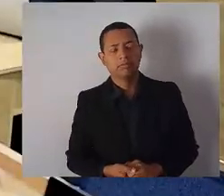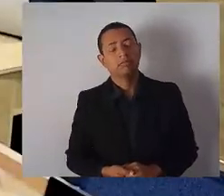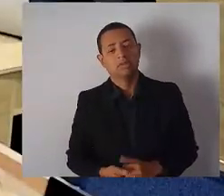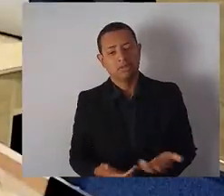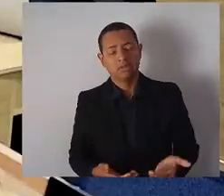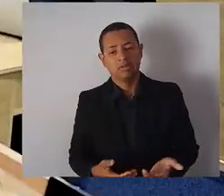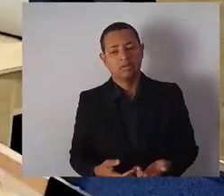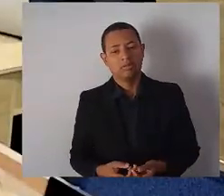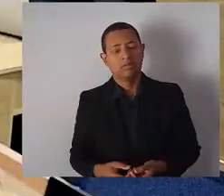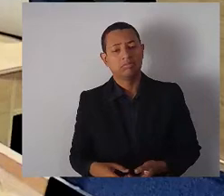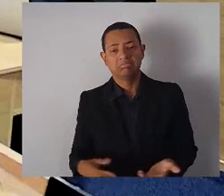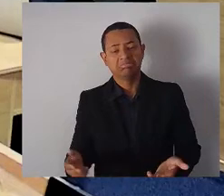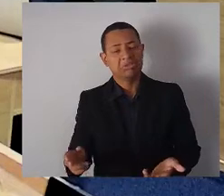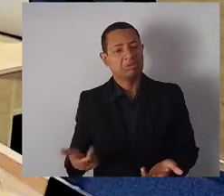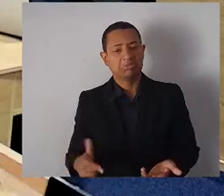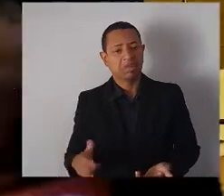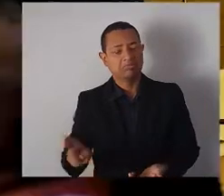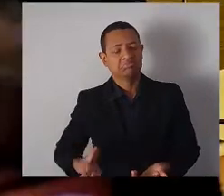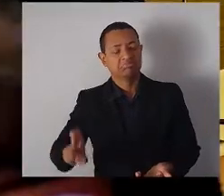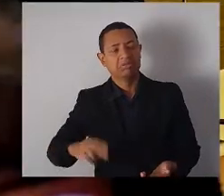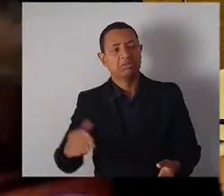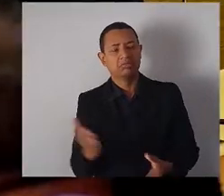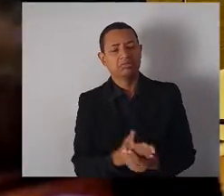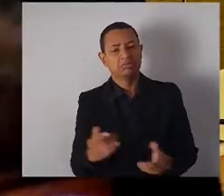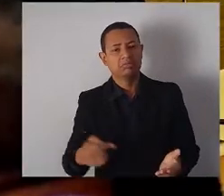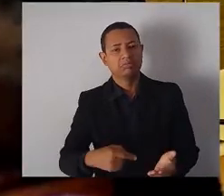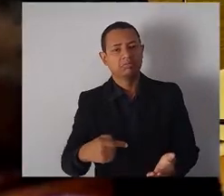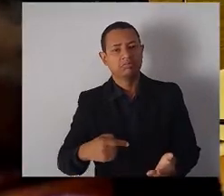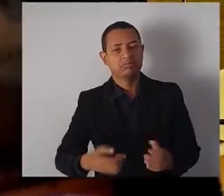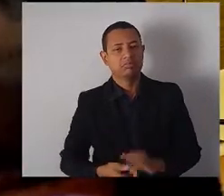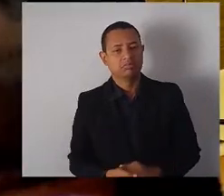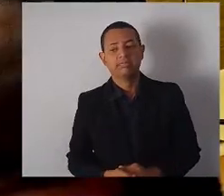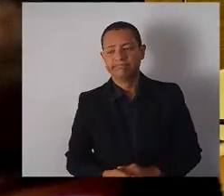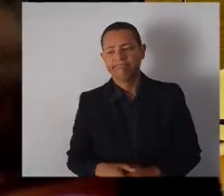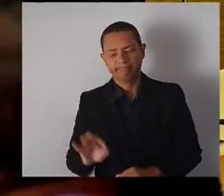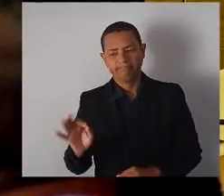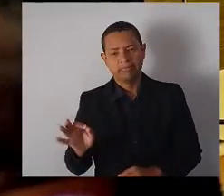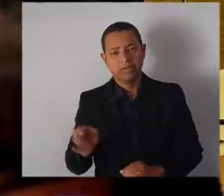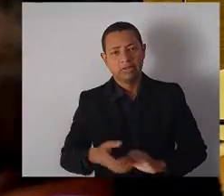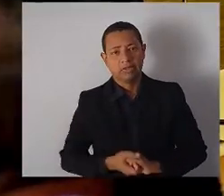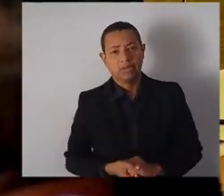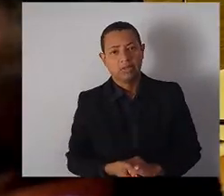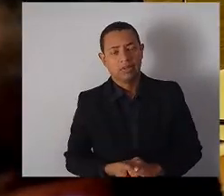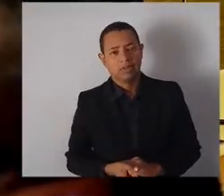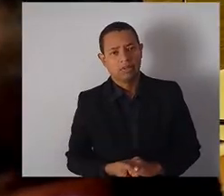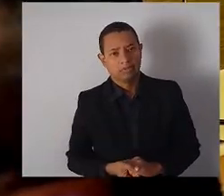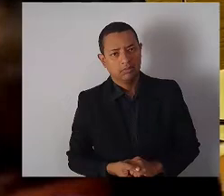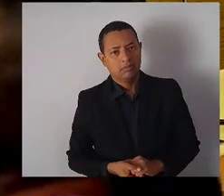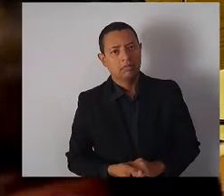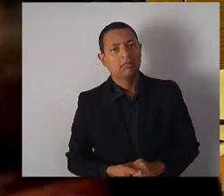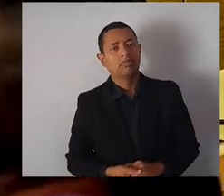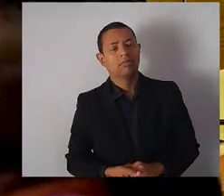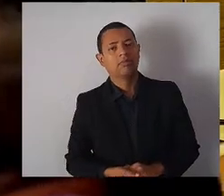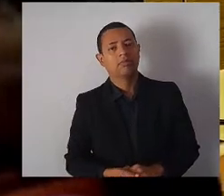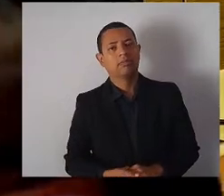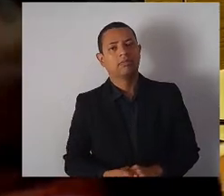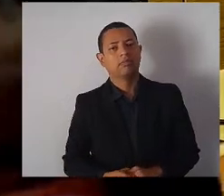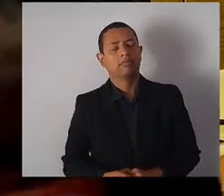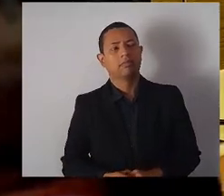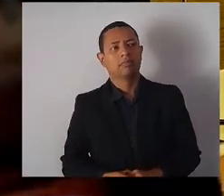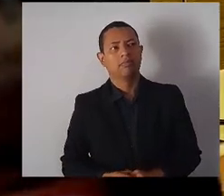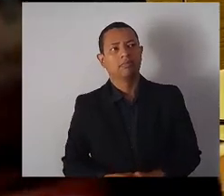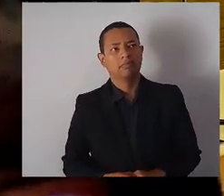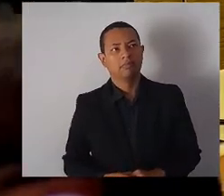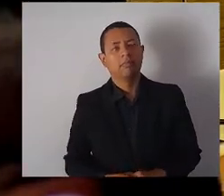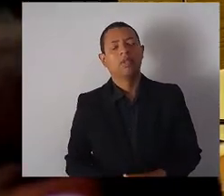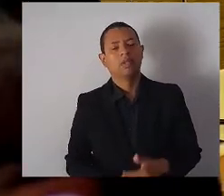processo. Exatamente. A falta de interesse perfeitamente. De agir. Como muito bem destacou o voto divergente. Rogo venha ao relator